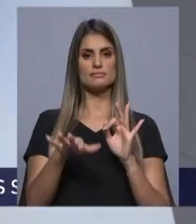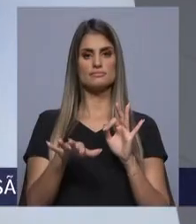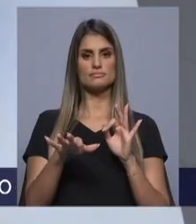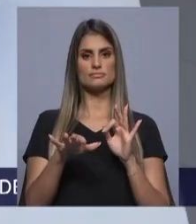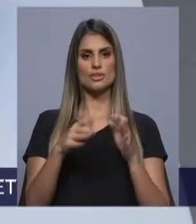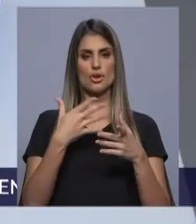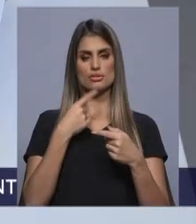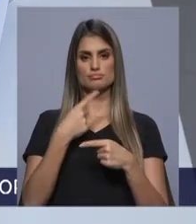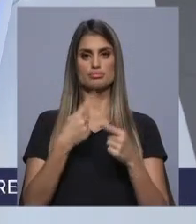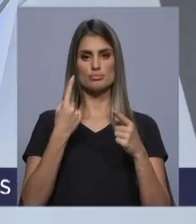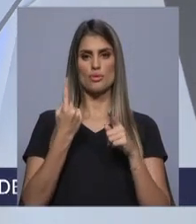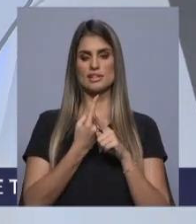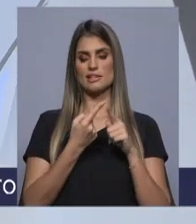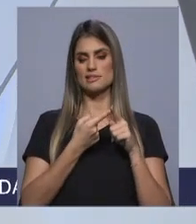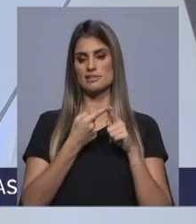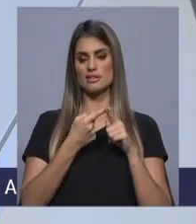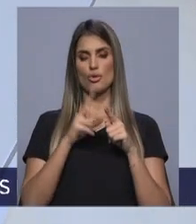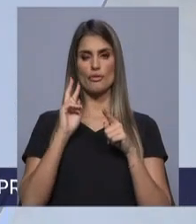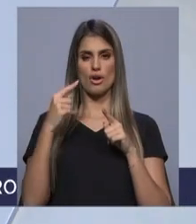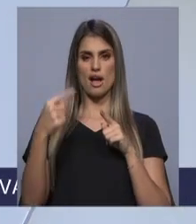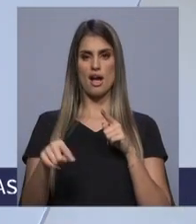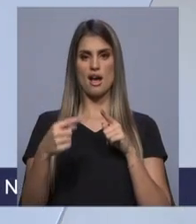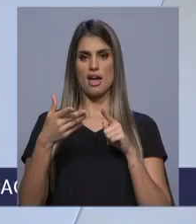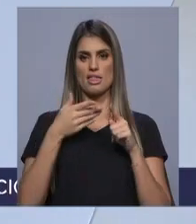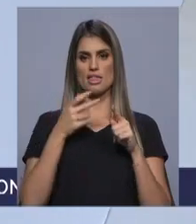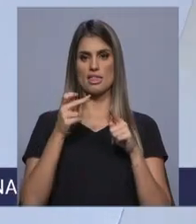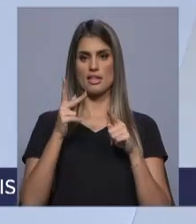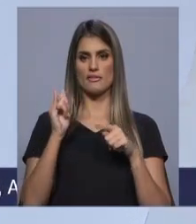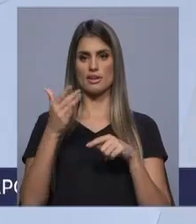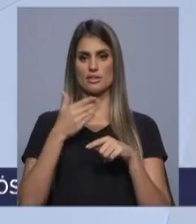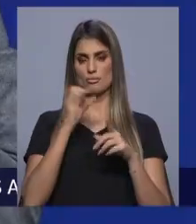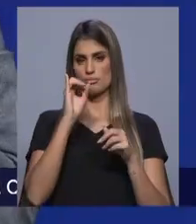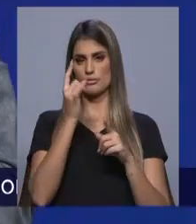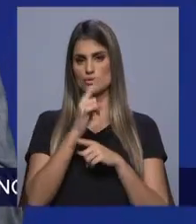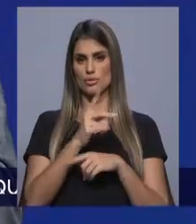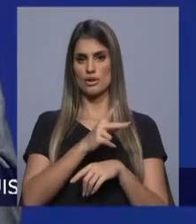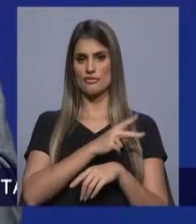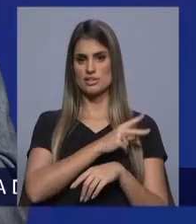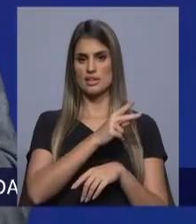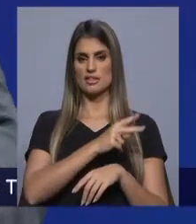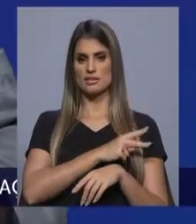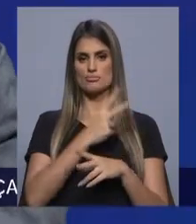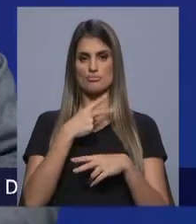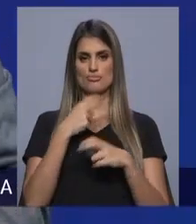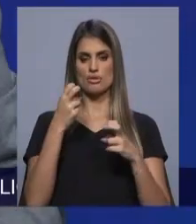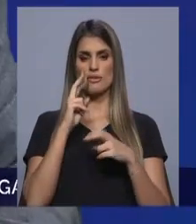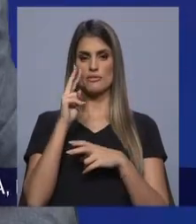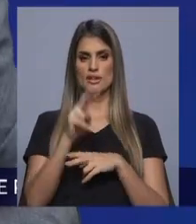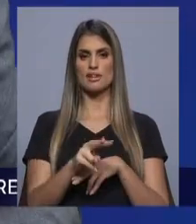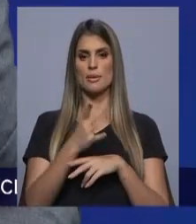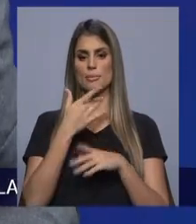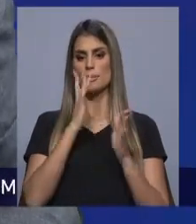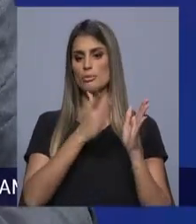coisa interessante? Esta é interessante e valiosa. É valiosa. David de Laura é professor emérito da Universidade do Colorado. Estava a olhar incrível para a sua